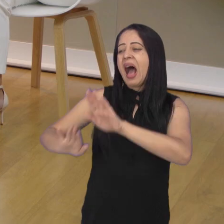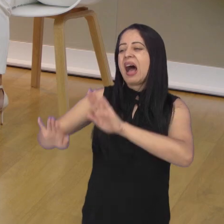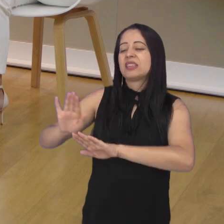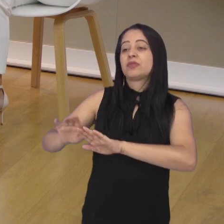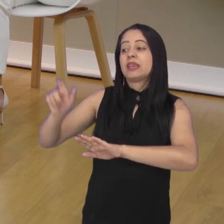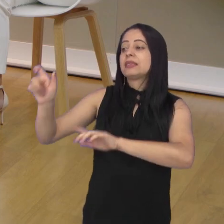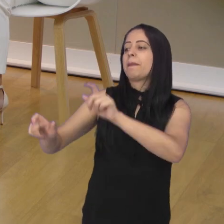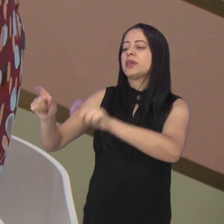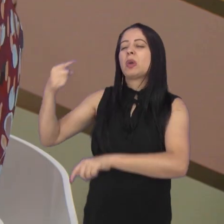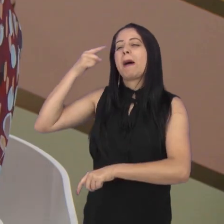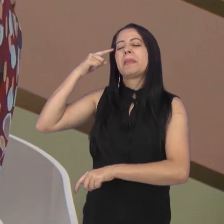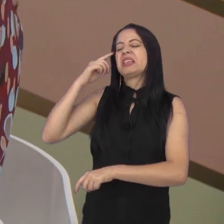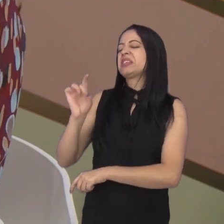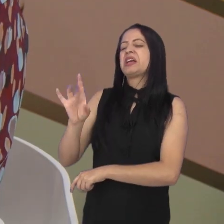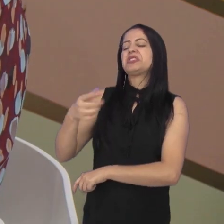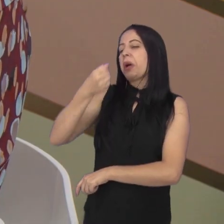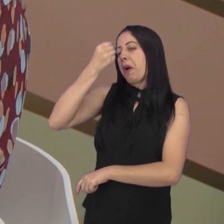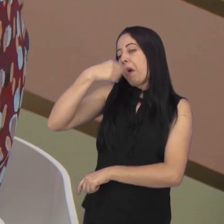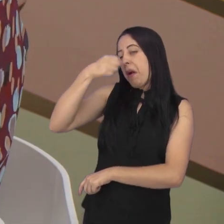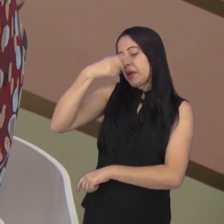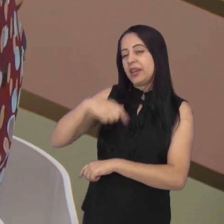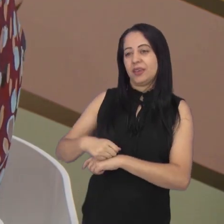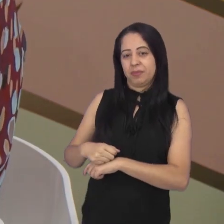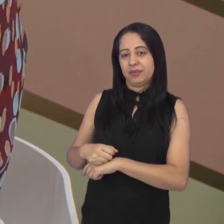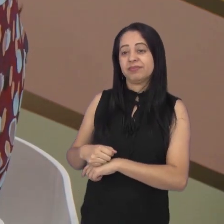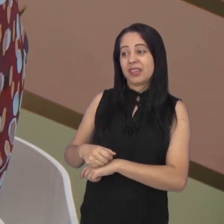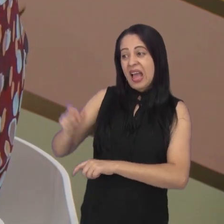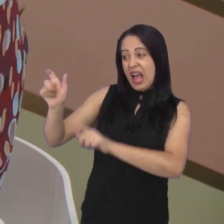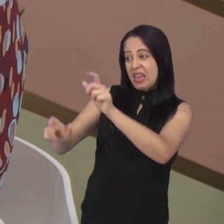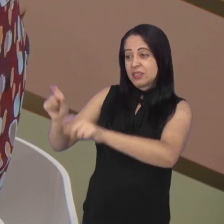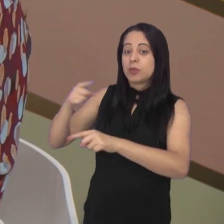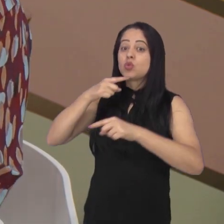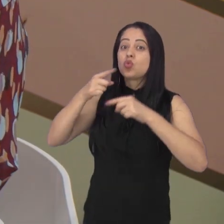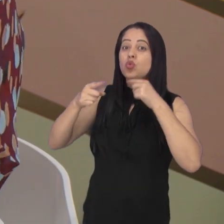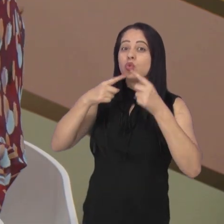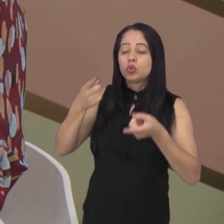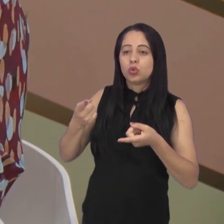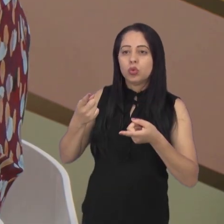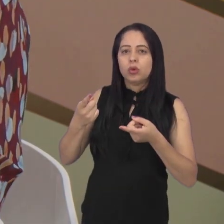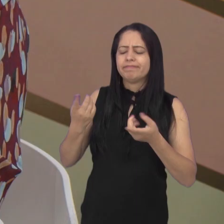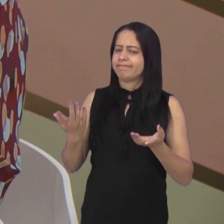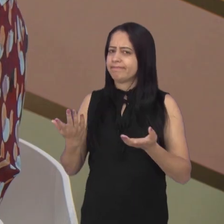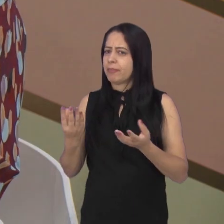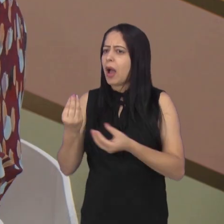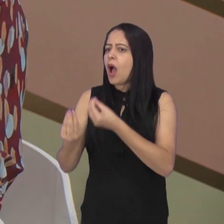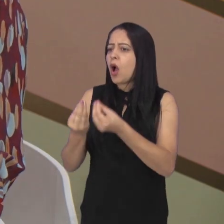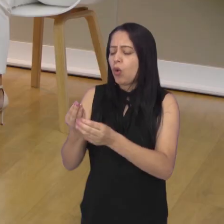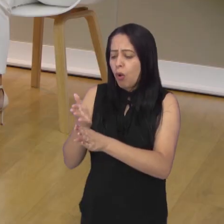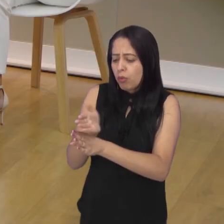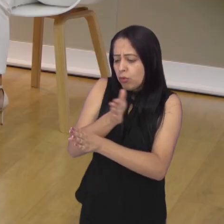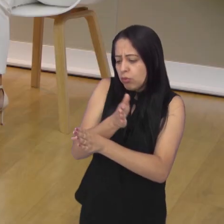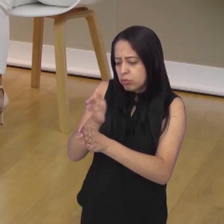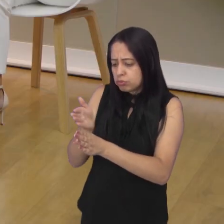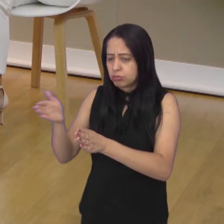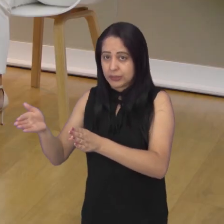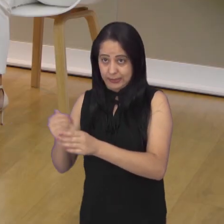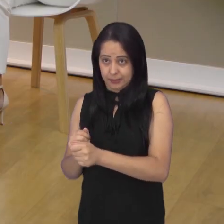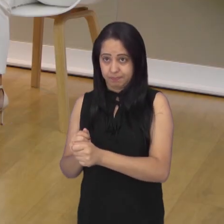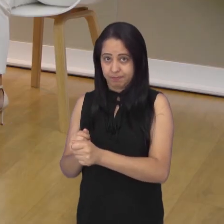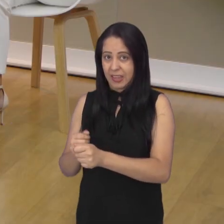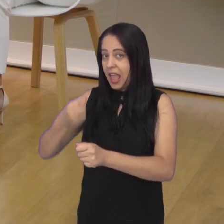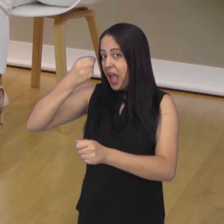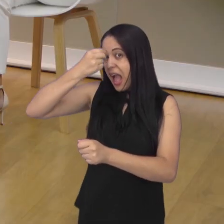a gente ter ali o resfriado e a rinite dando uma confusão no paciente. Como que a gente diferencia? Como que vai identificar?